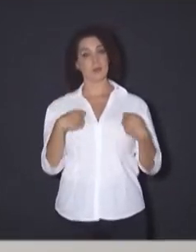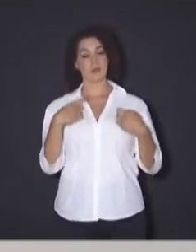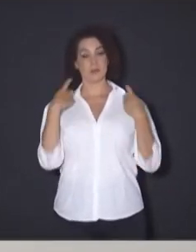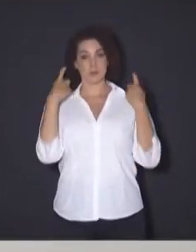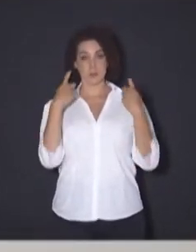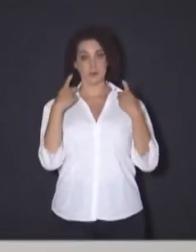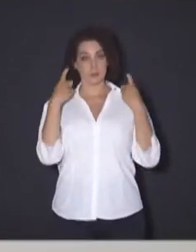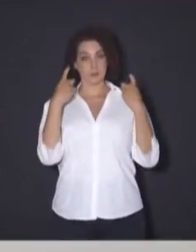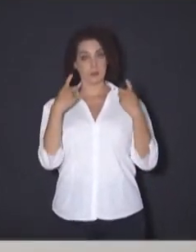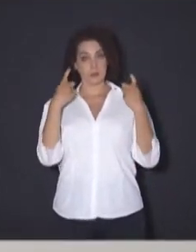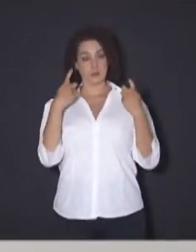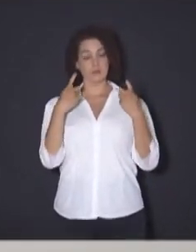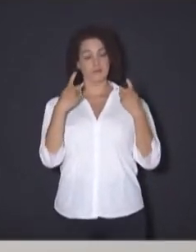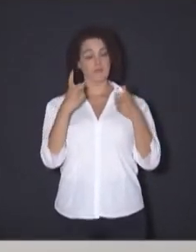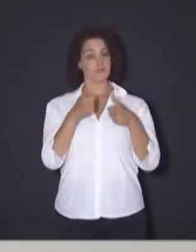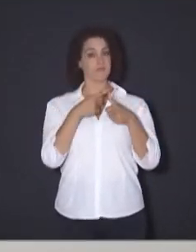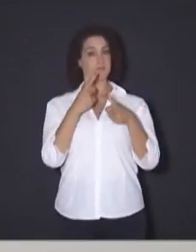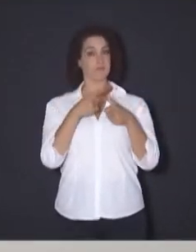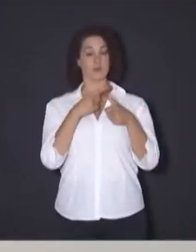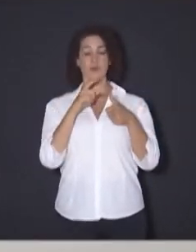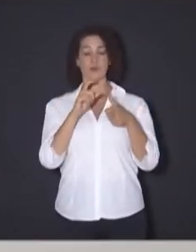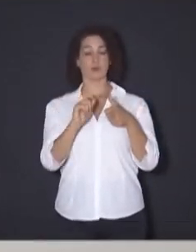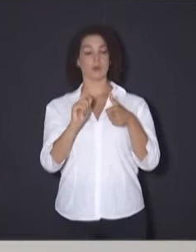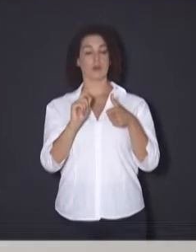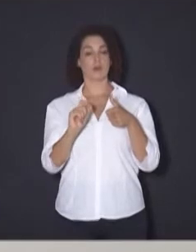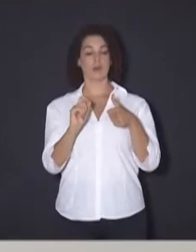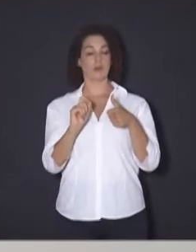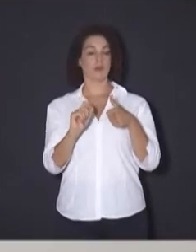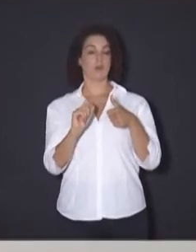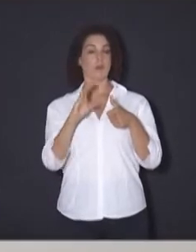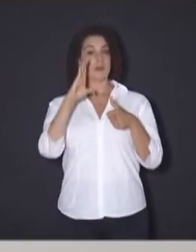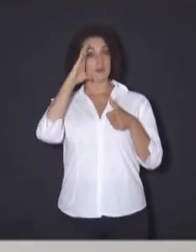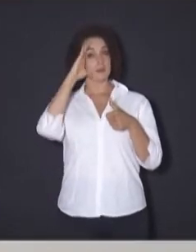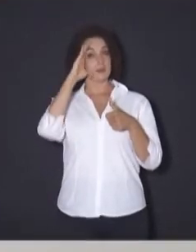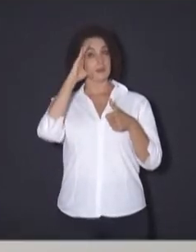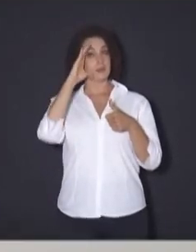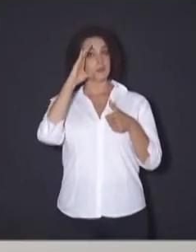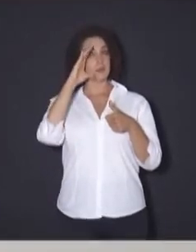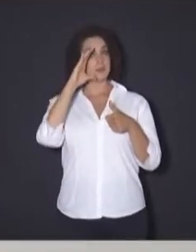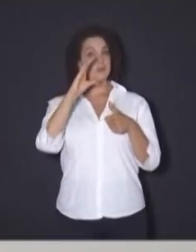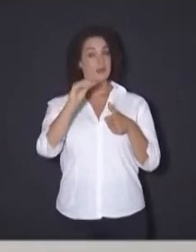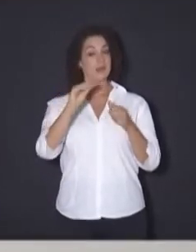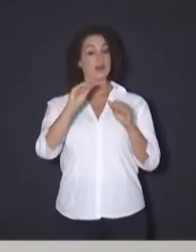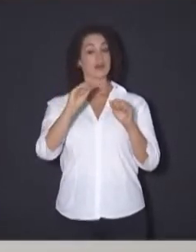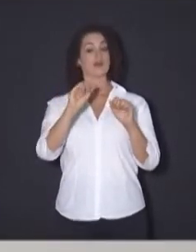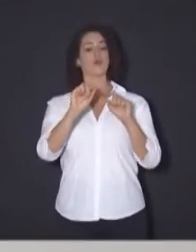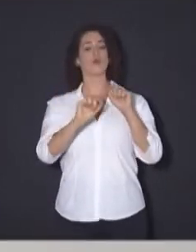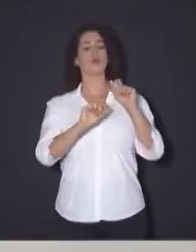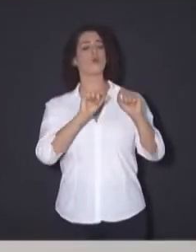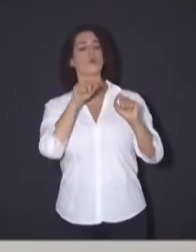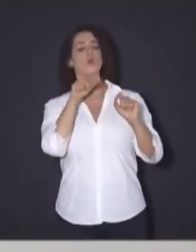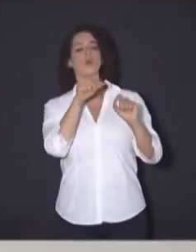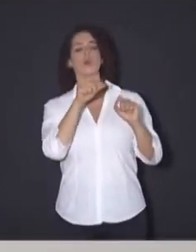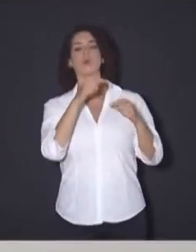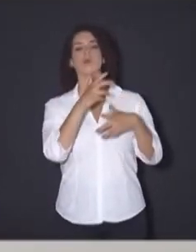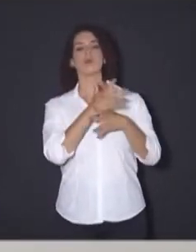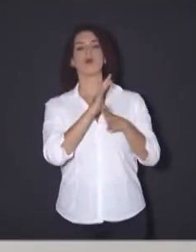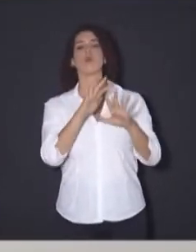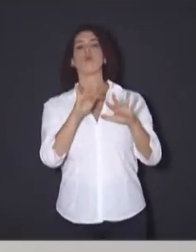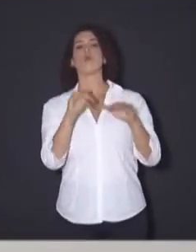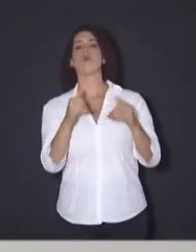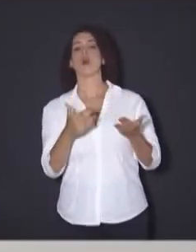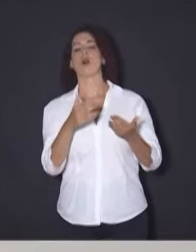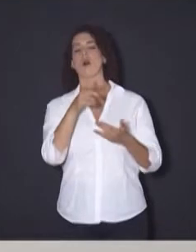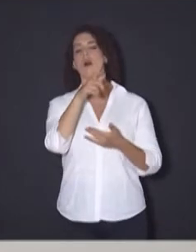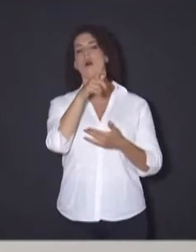primeiramente os gestores públicos é entender que cidades com essas como é que